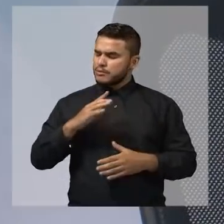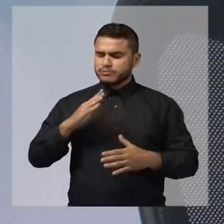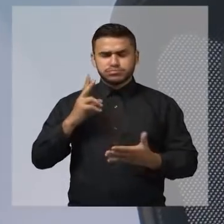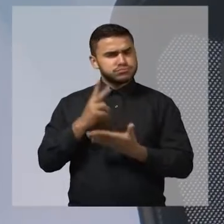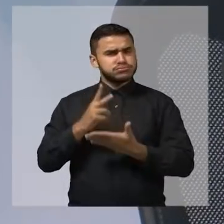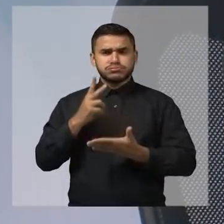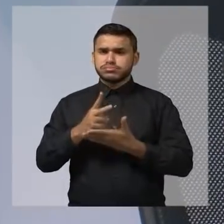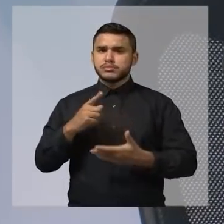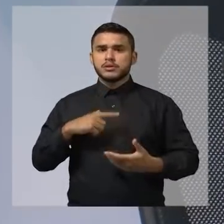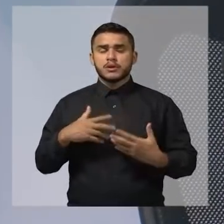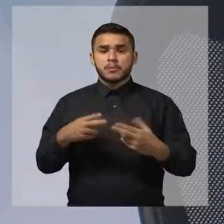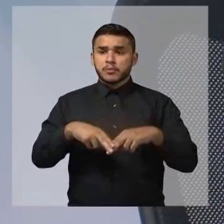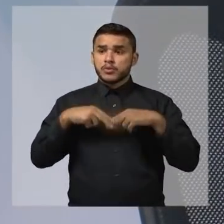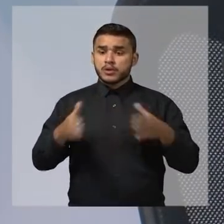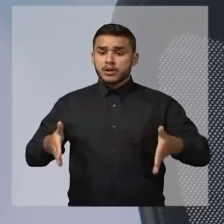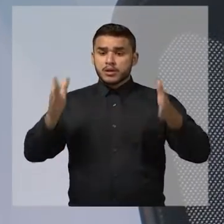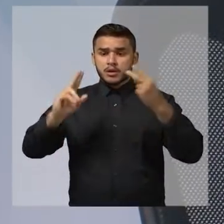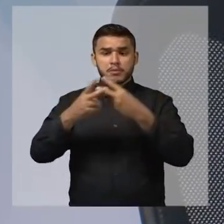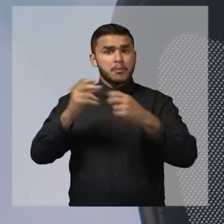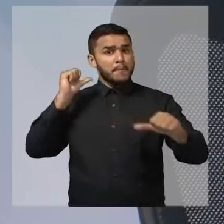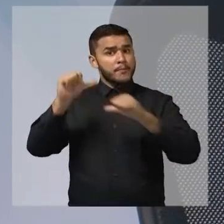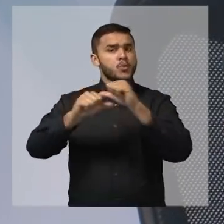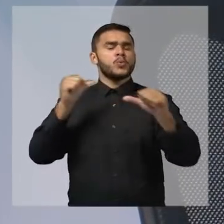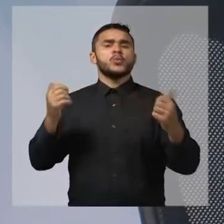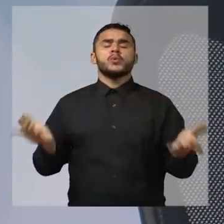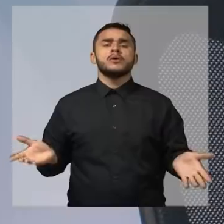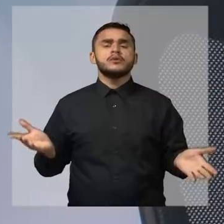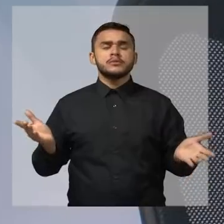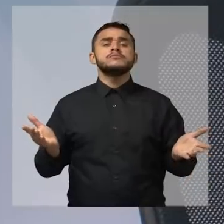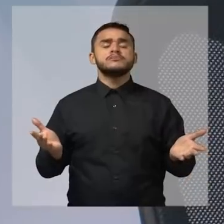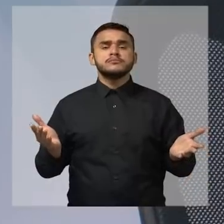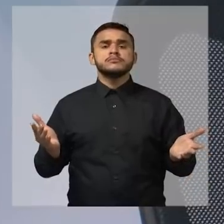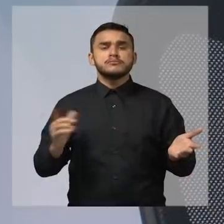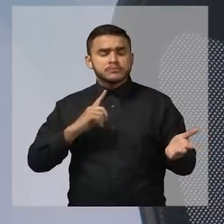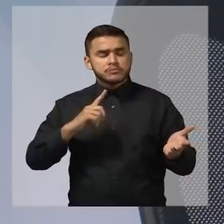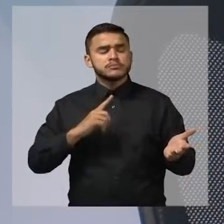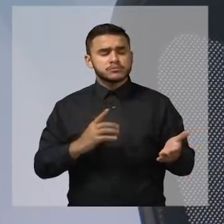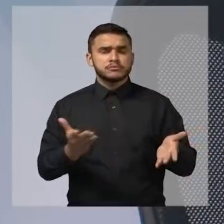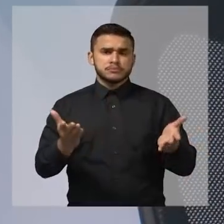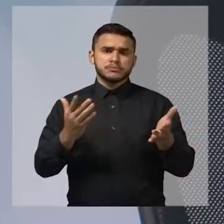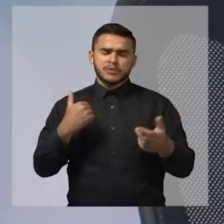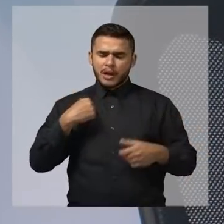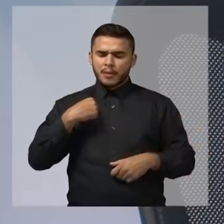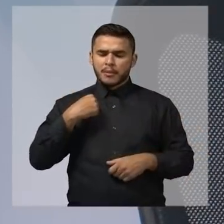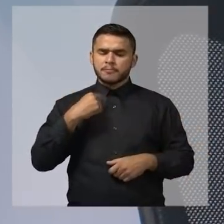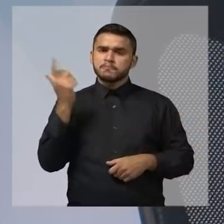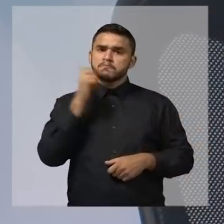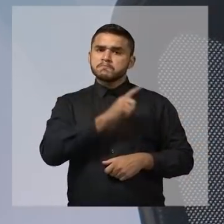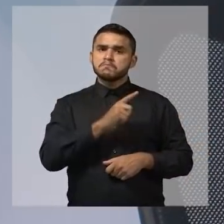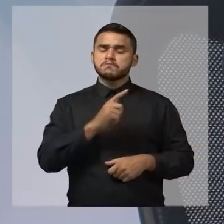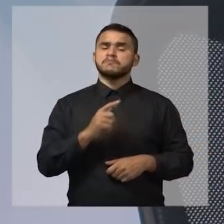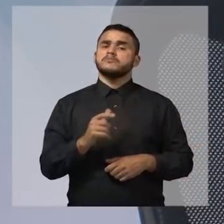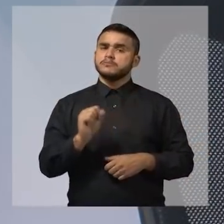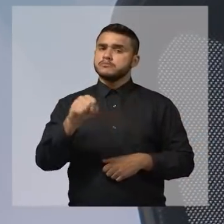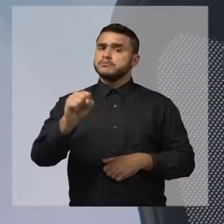gente mudou a doutrina dentro da cadeia. Por isso a gente colocou, para a gente é bem fácil, que a gente não precisa